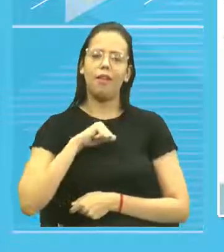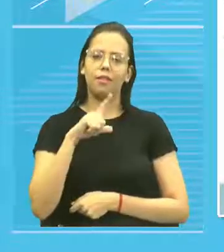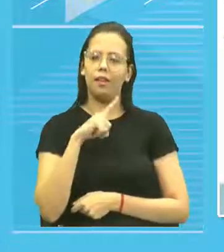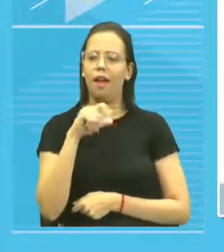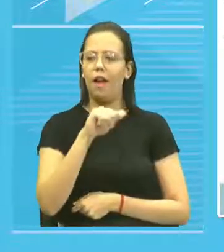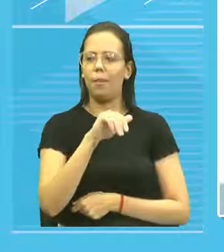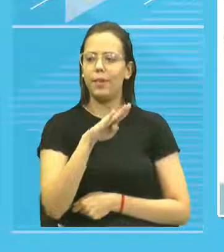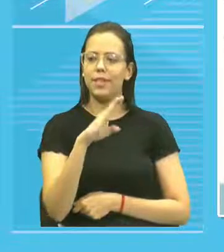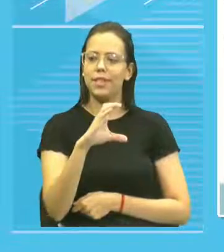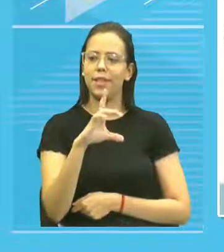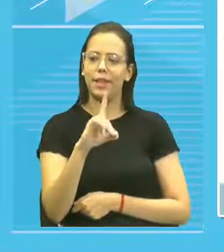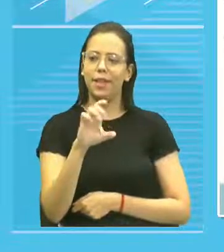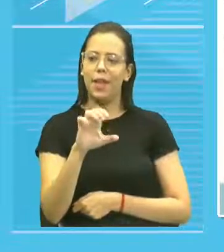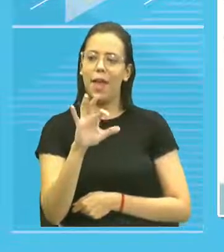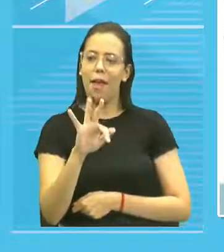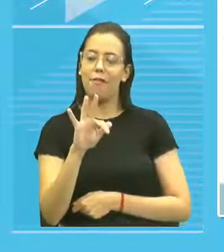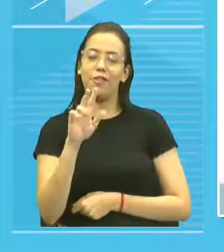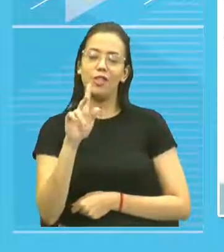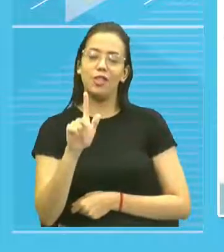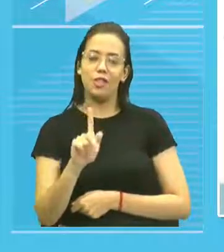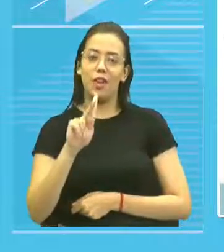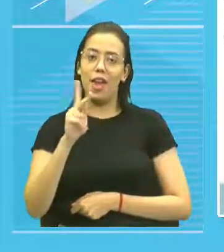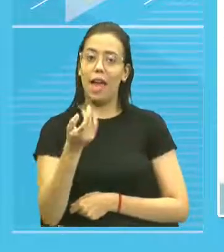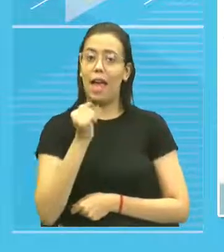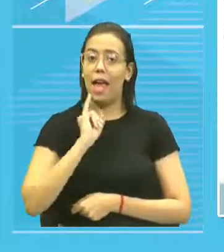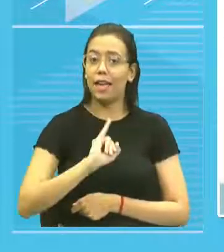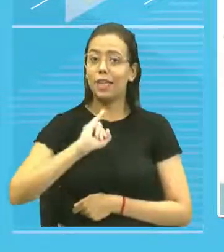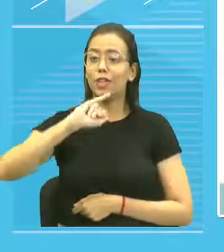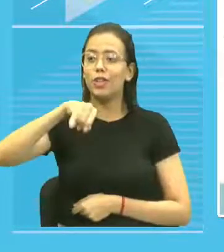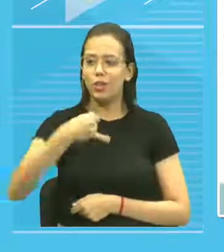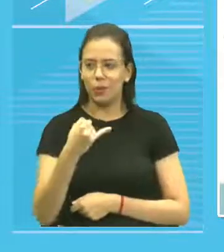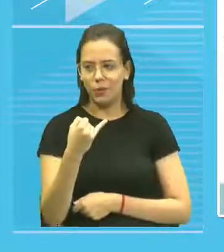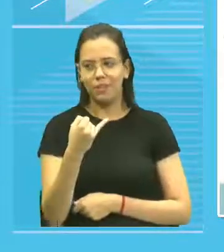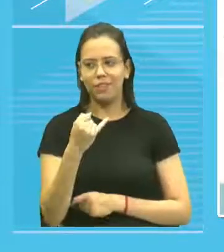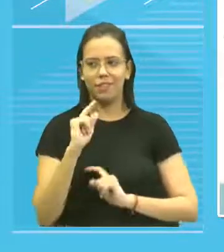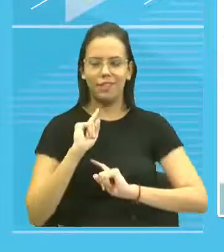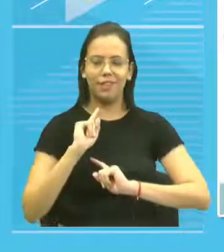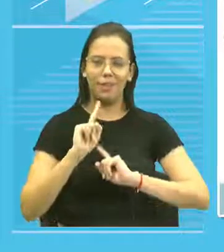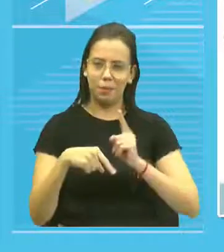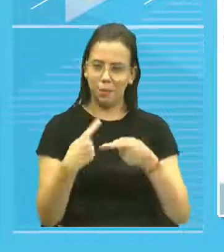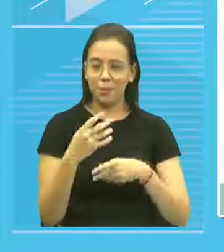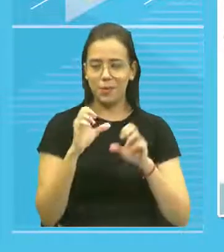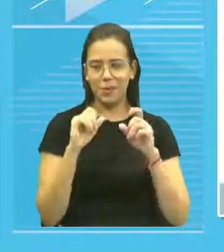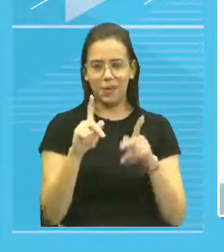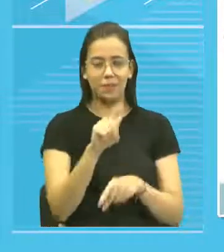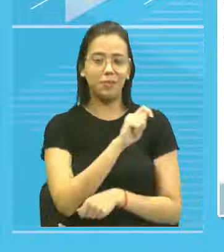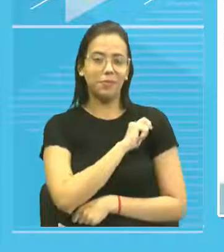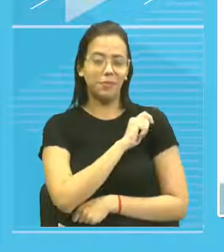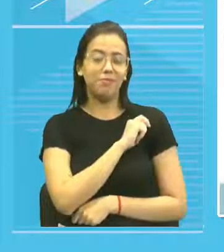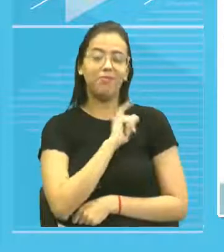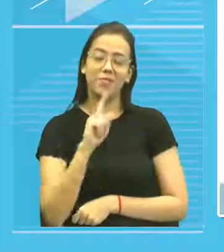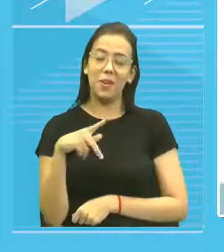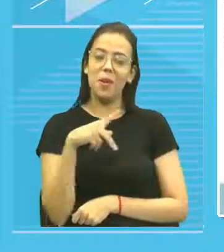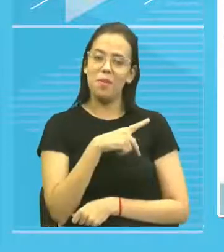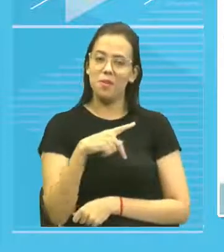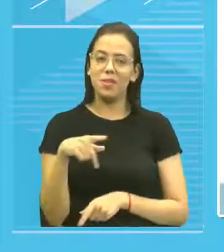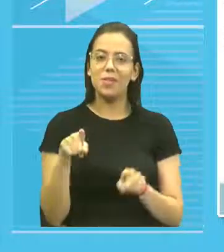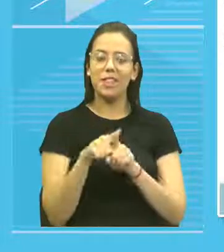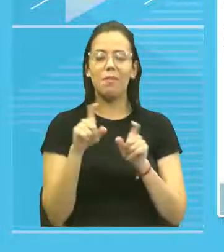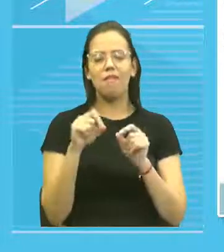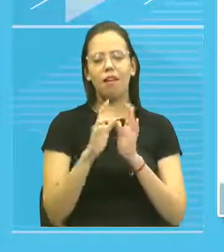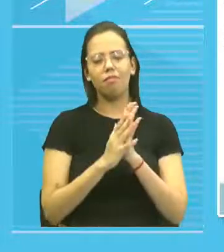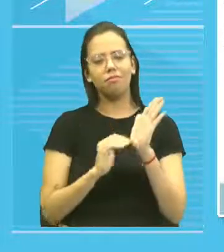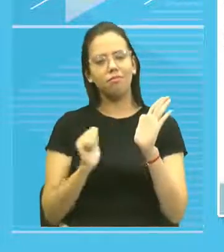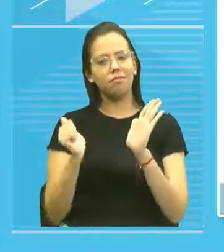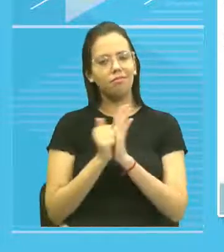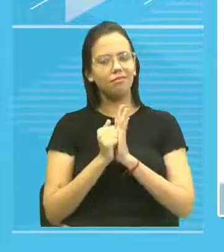f g h i i guia CJ é meu amigo o professor ele também ele faz uma